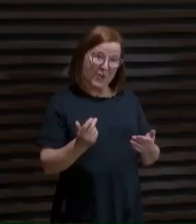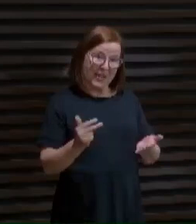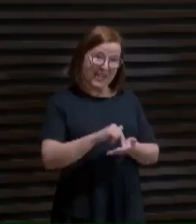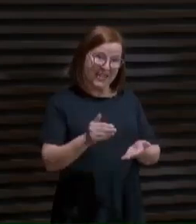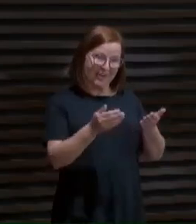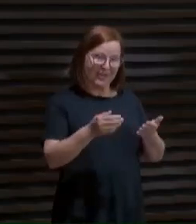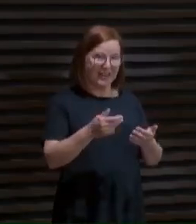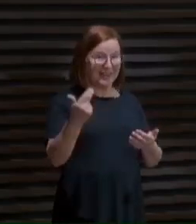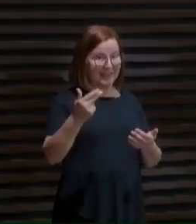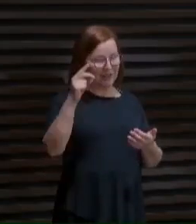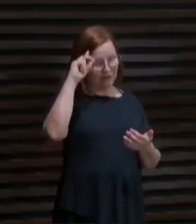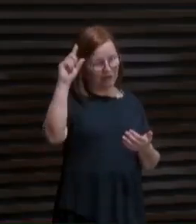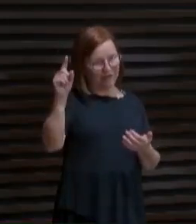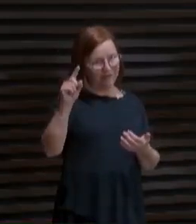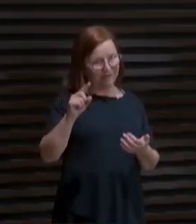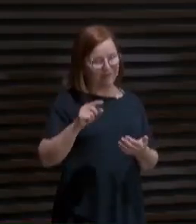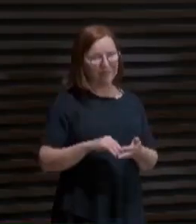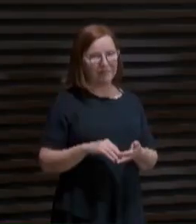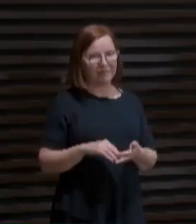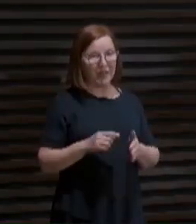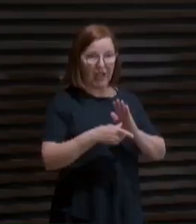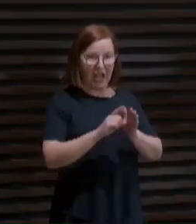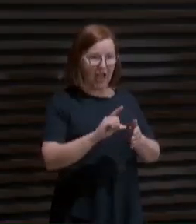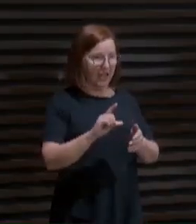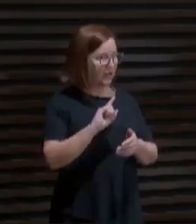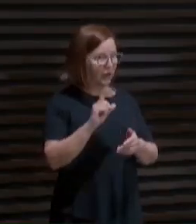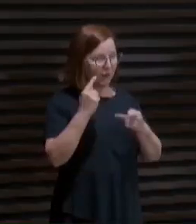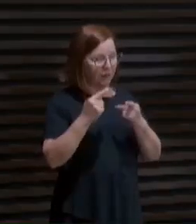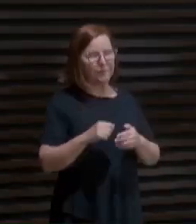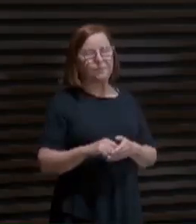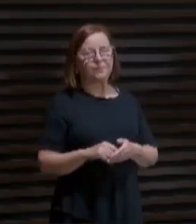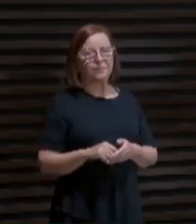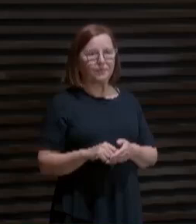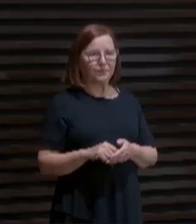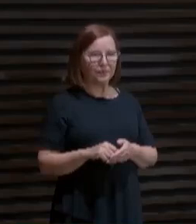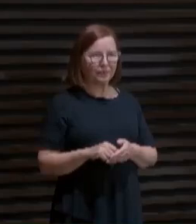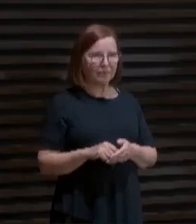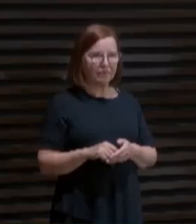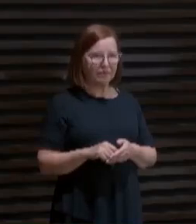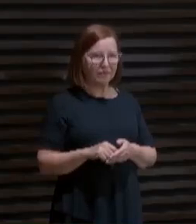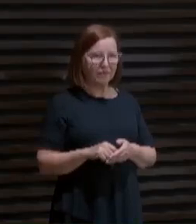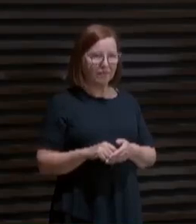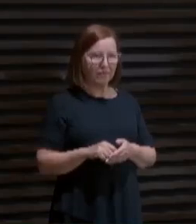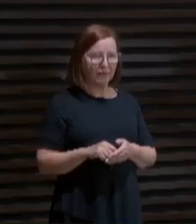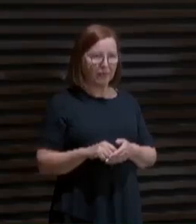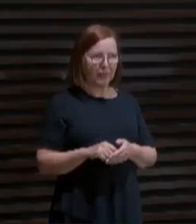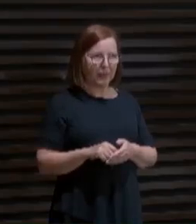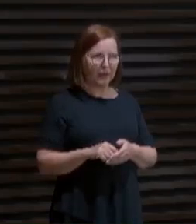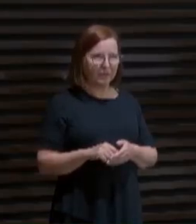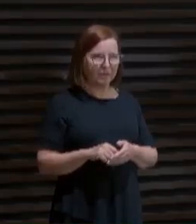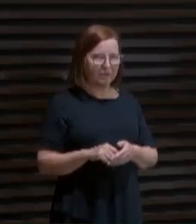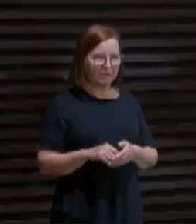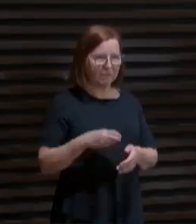isso, desde esse dia. Antes ele não falou. Vamos ver o outro texto. Mateus 17, 22